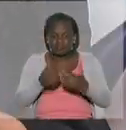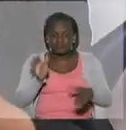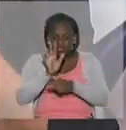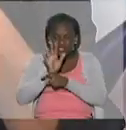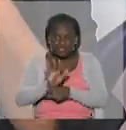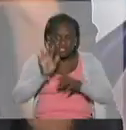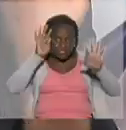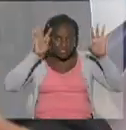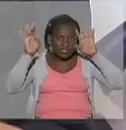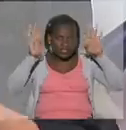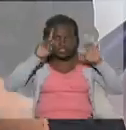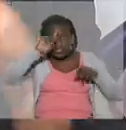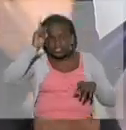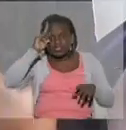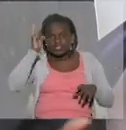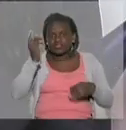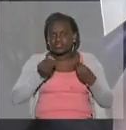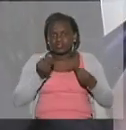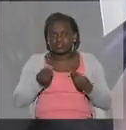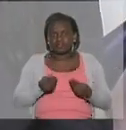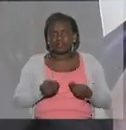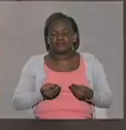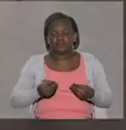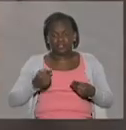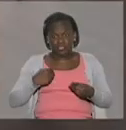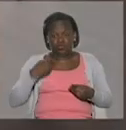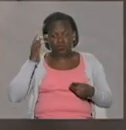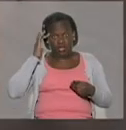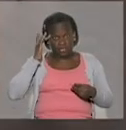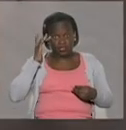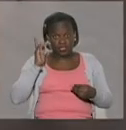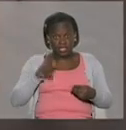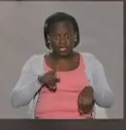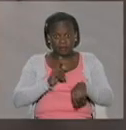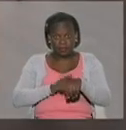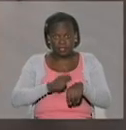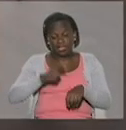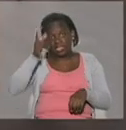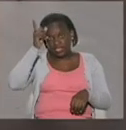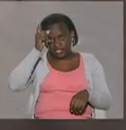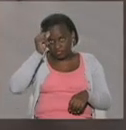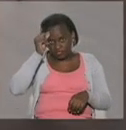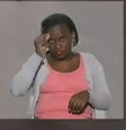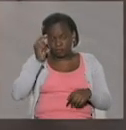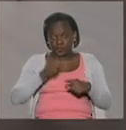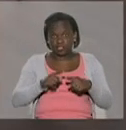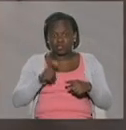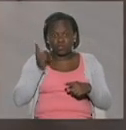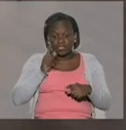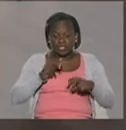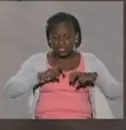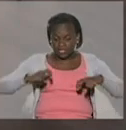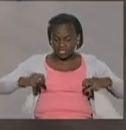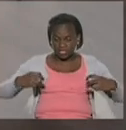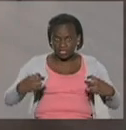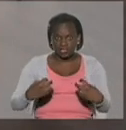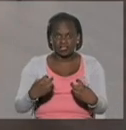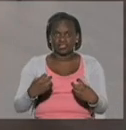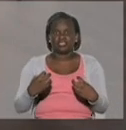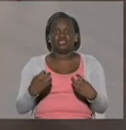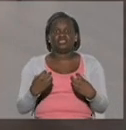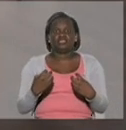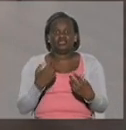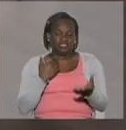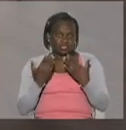a viajar e filosofar e criar? Eu acho que é, de fato, um momento de alívio, né? Quando a gente consegue sentar numa